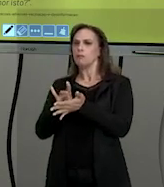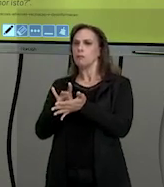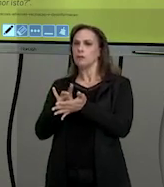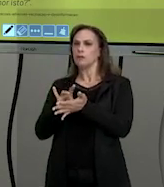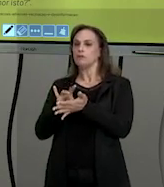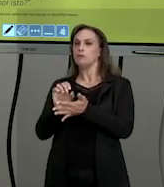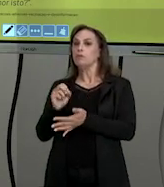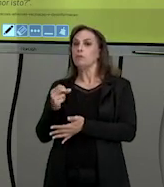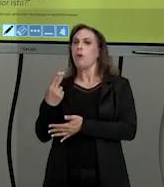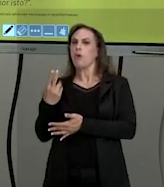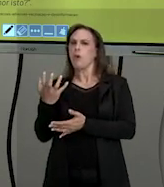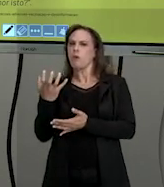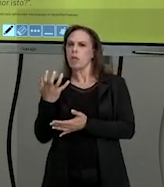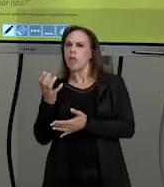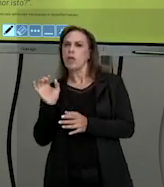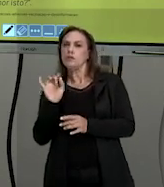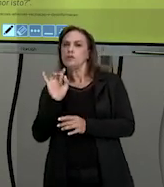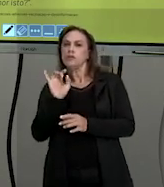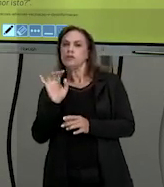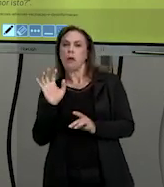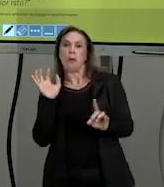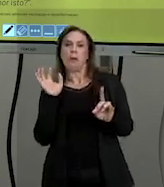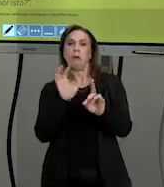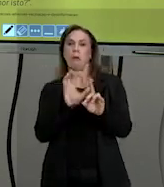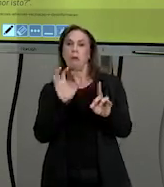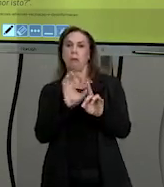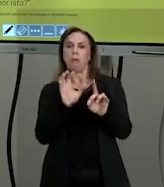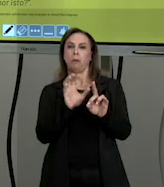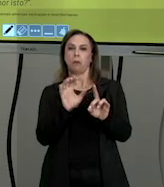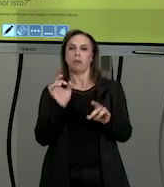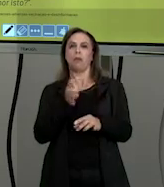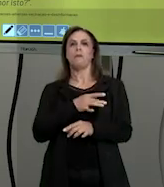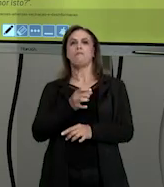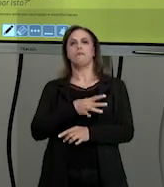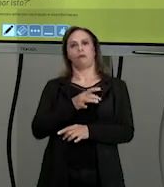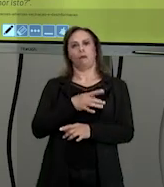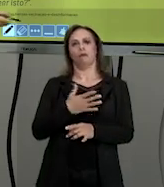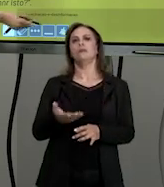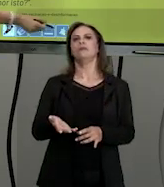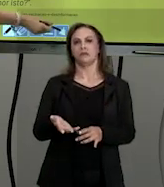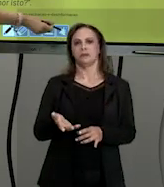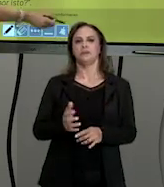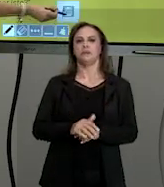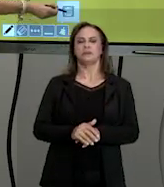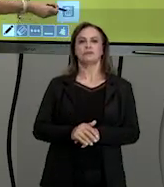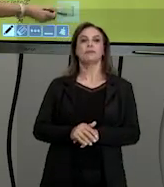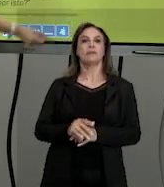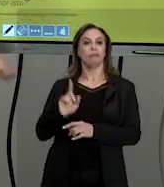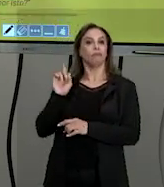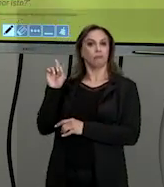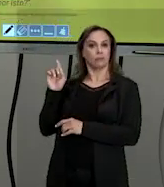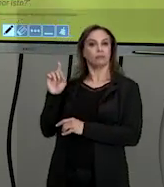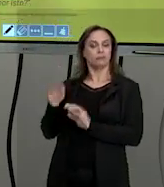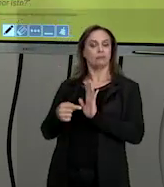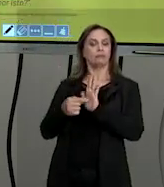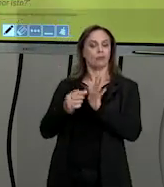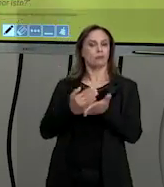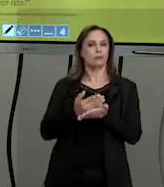são reais, né? Então, esse trecho do texto traz aí essa